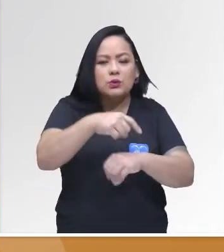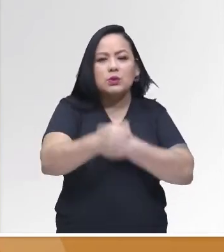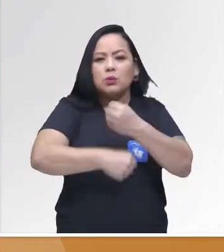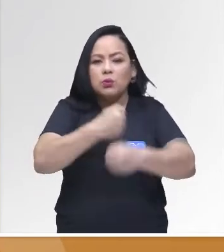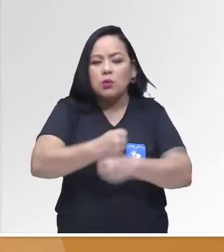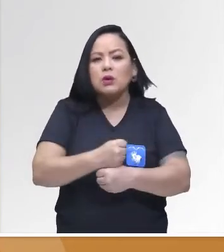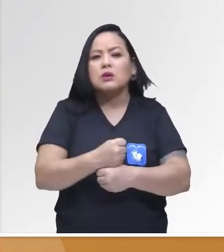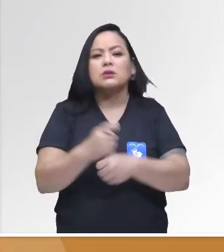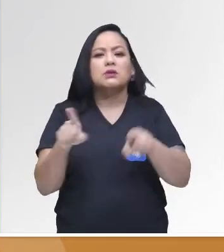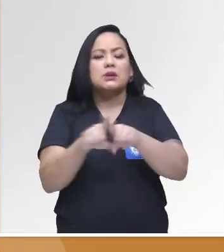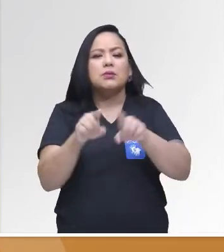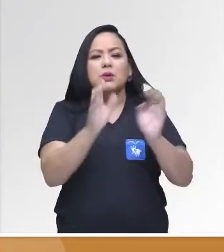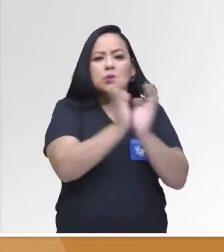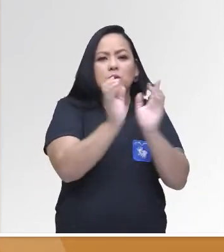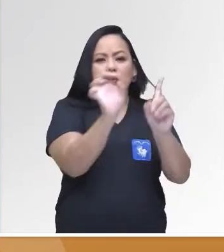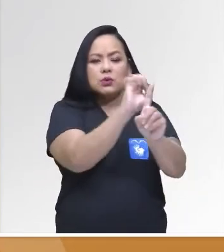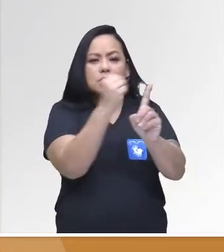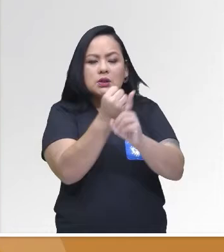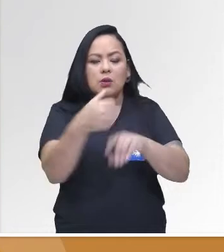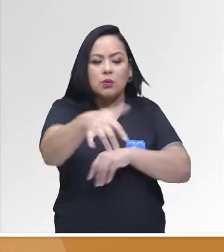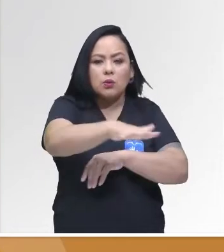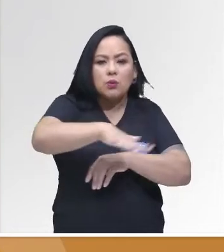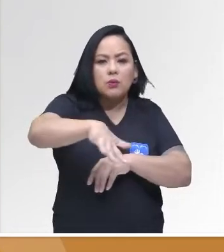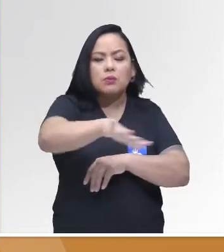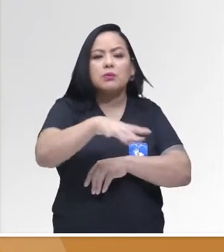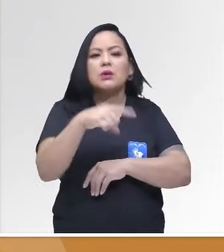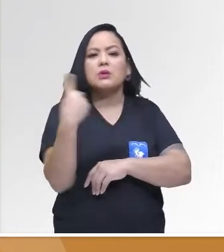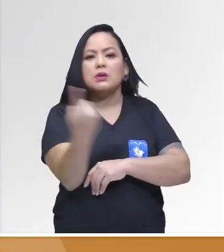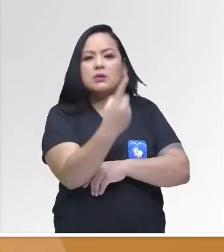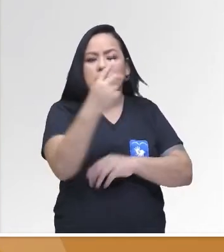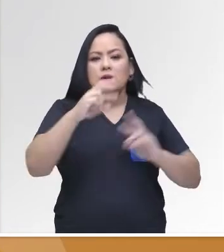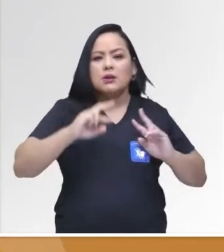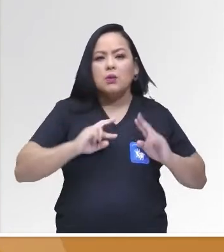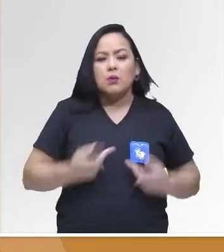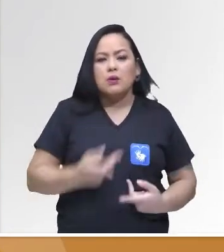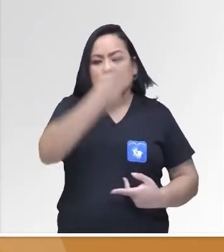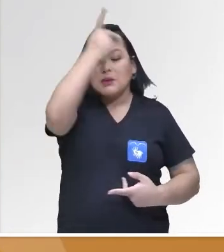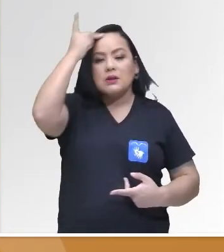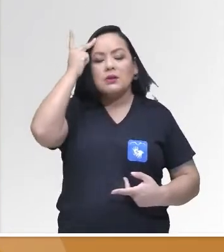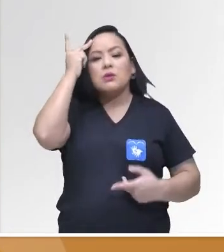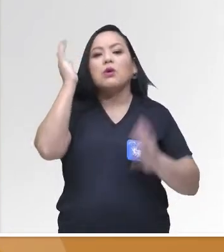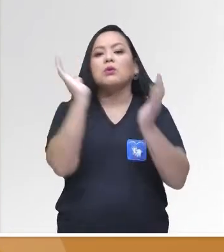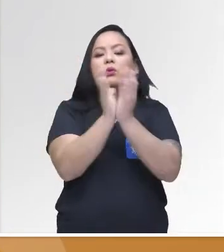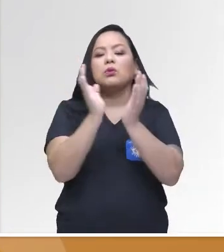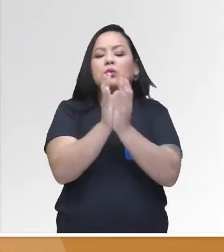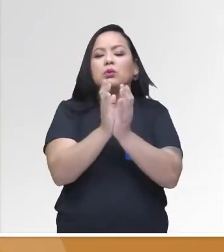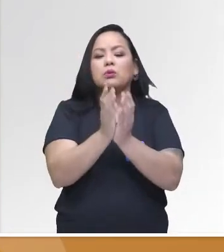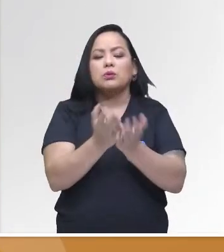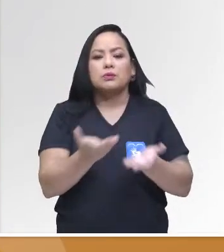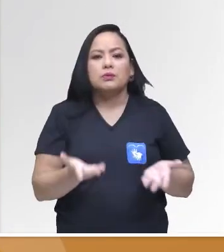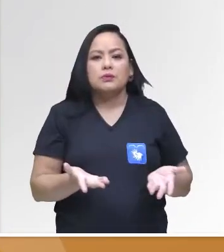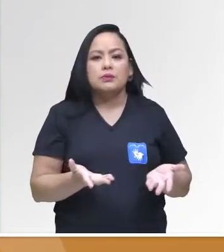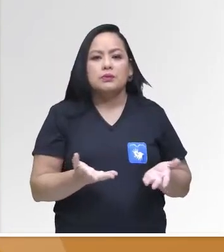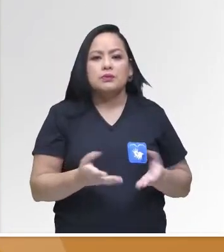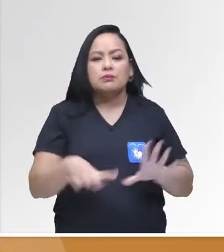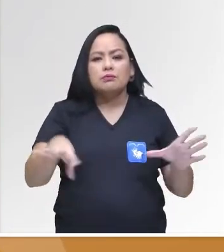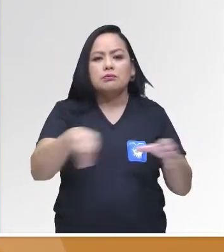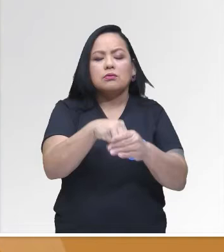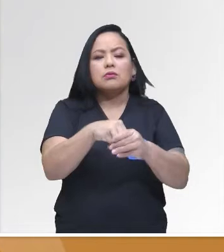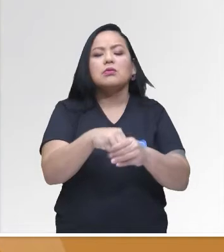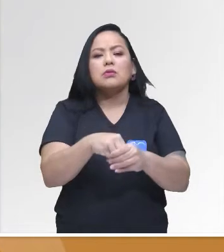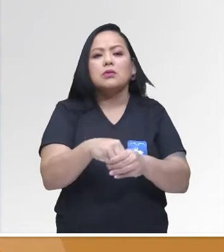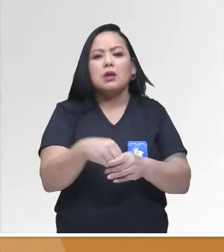com as gerações, com o meio que a pessoa, que aquele grupamento humano está inserido,